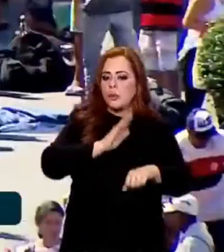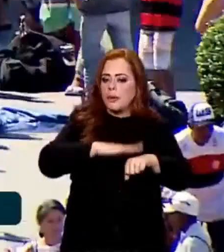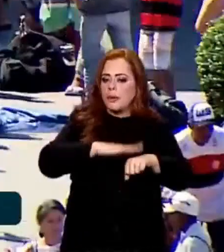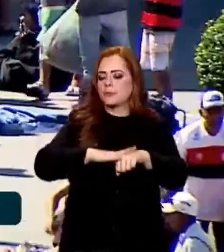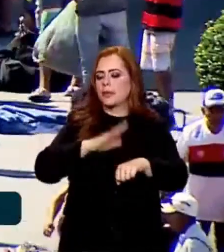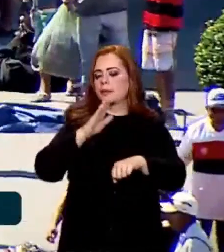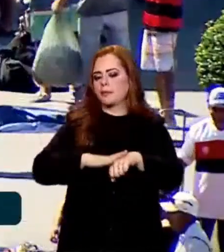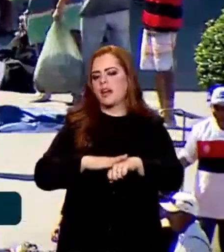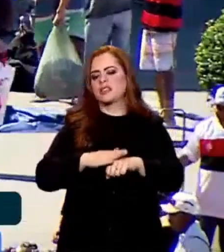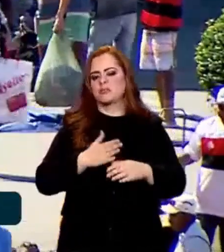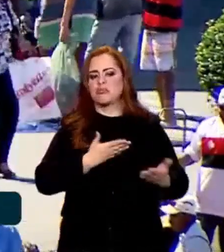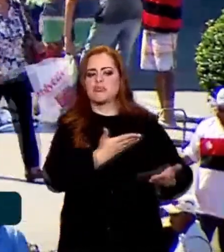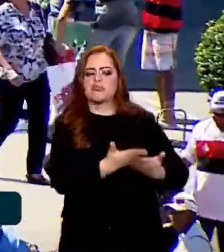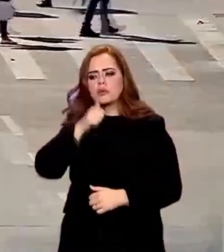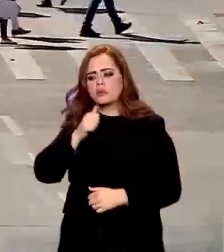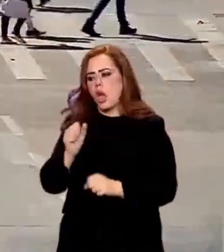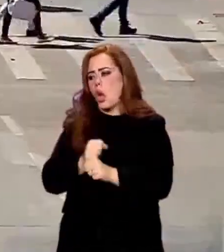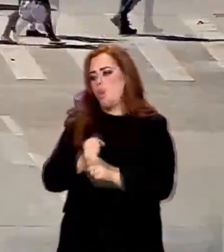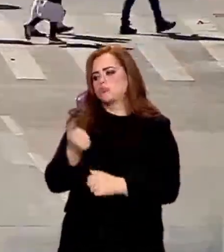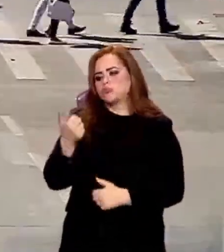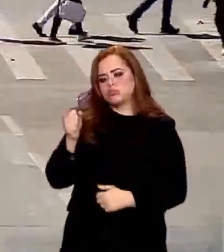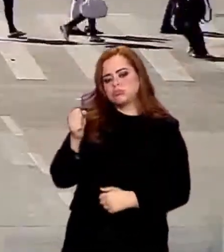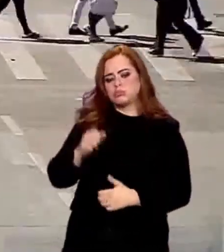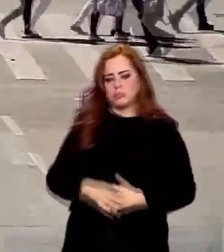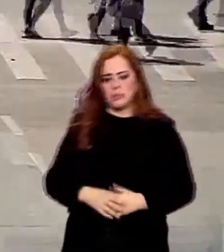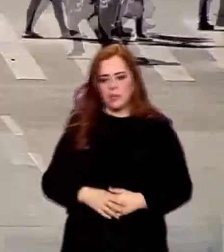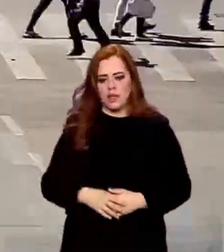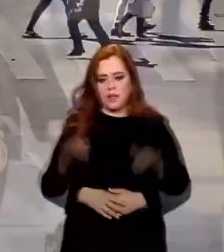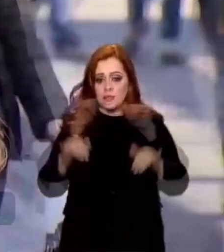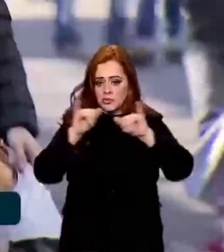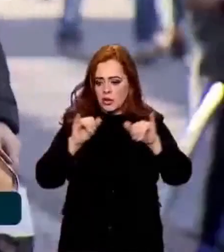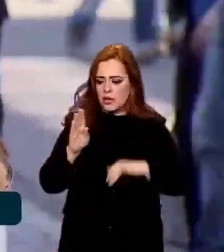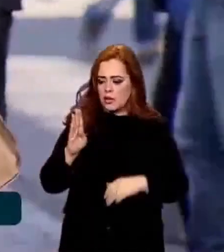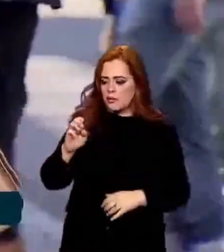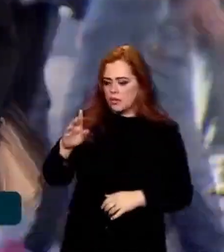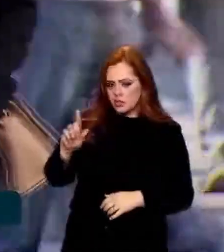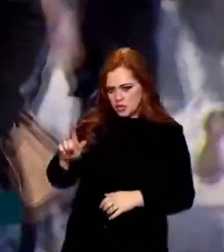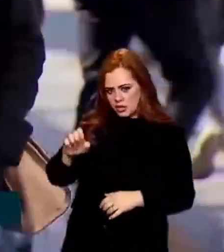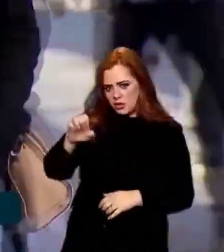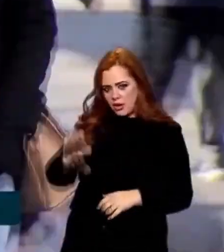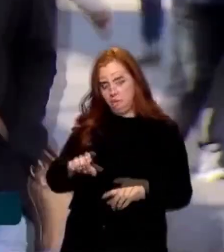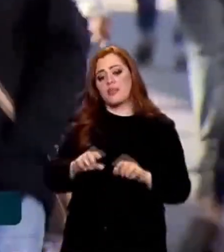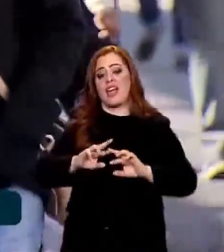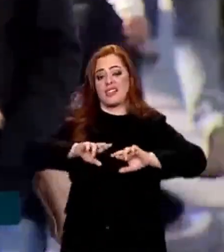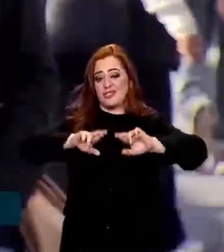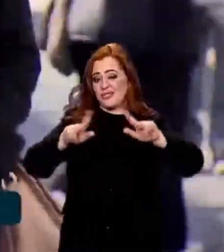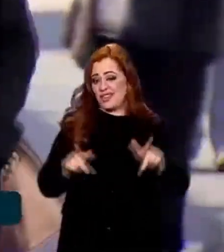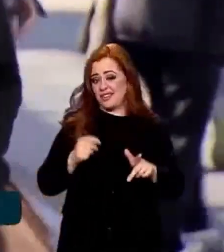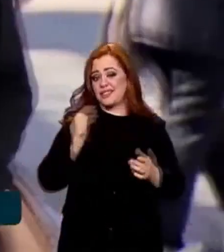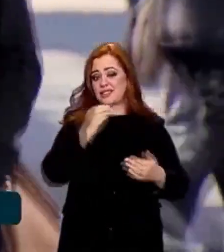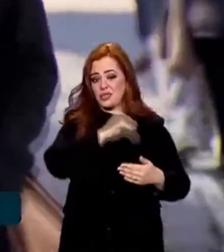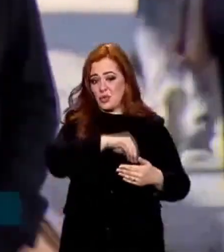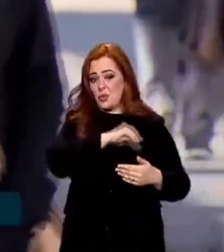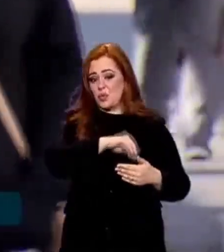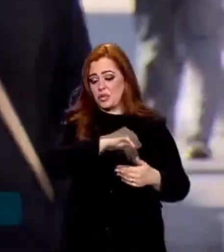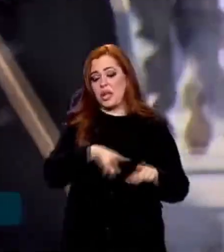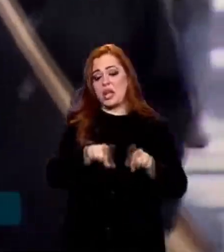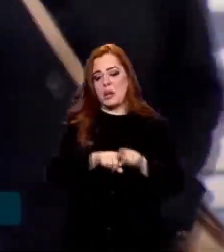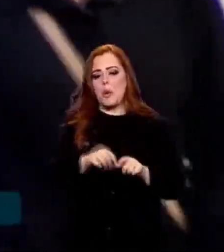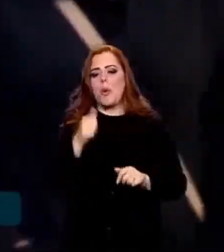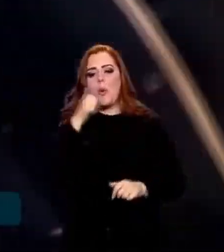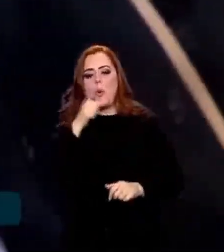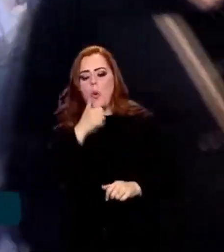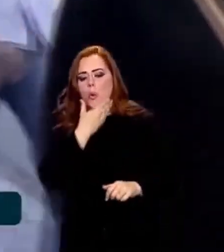valor ou atuam na mesma função as medidas se aplicam às empresas com 100 ou mais empregados que